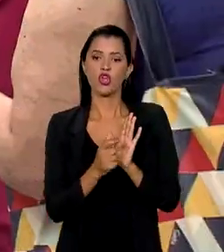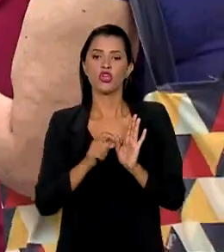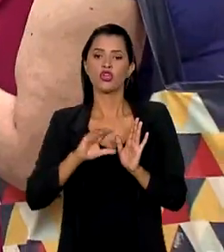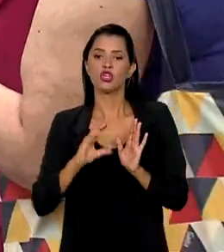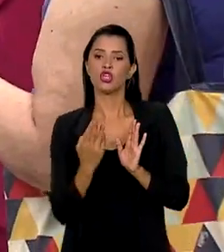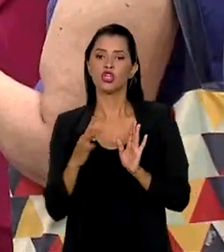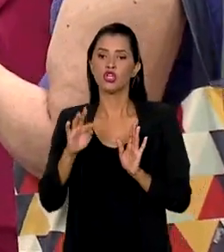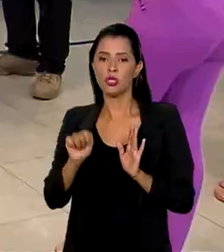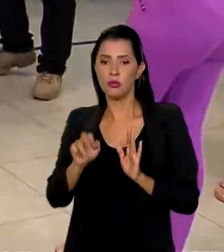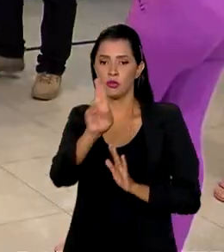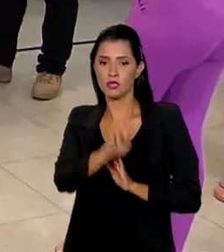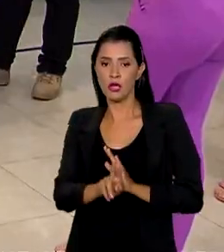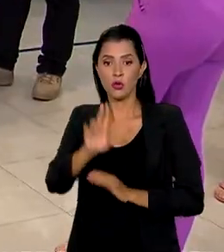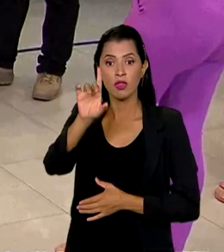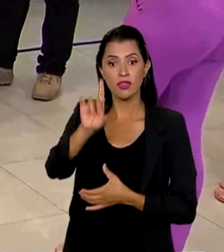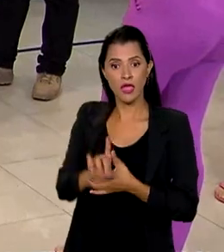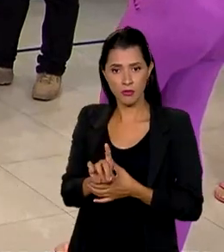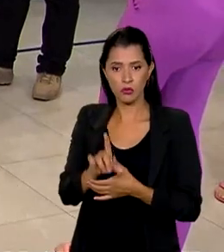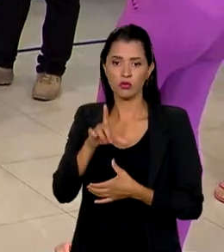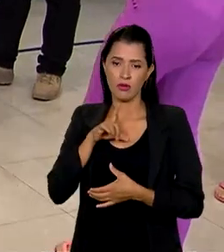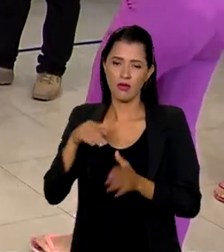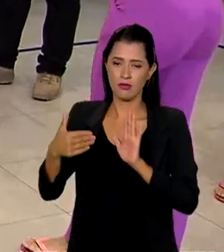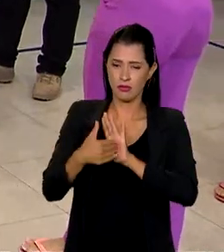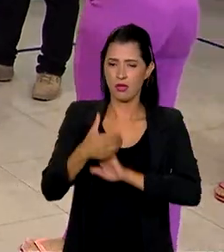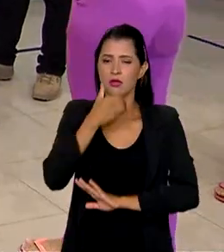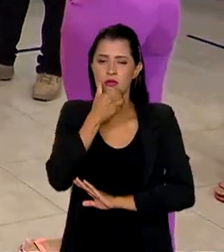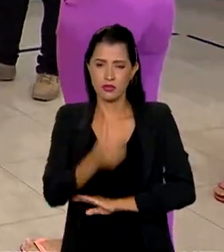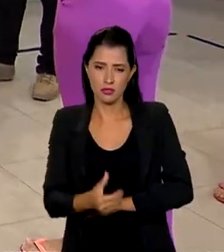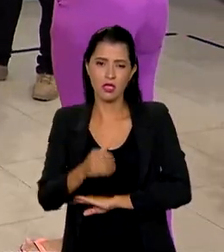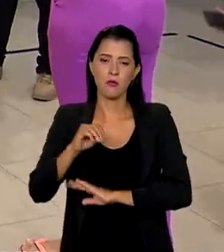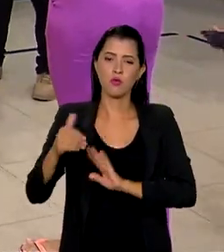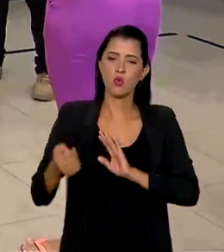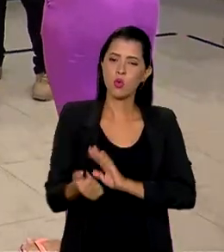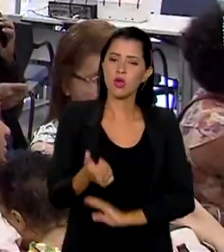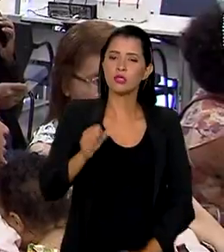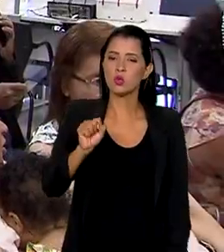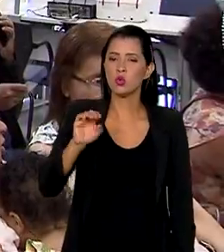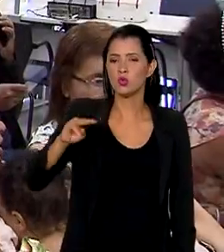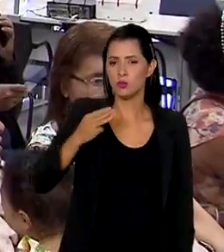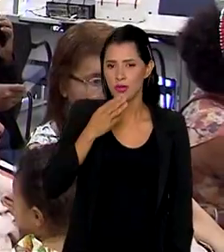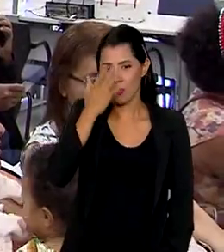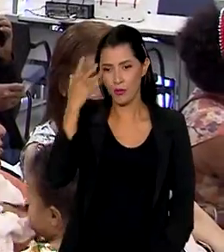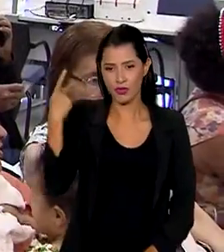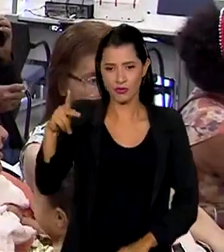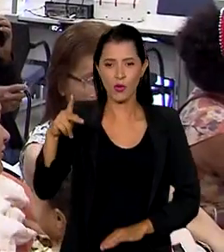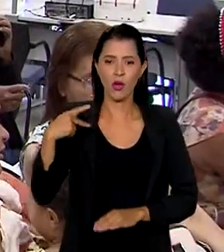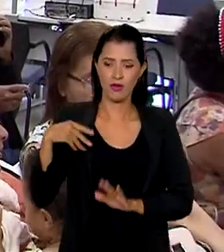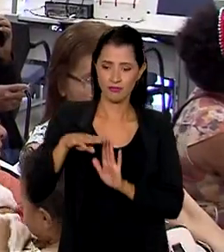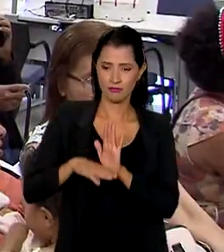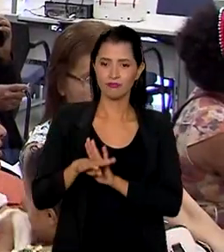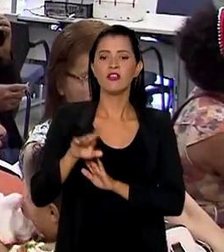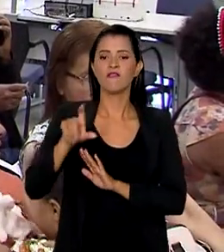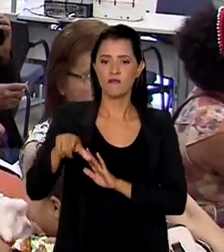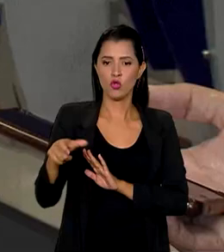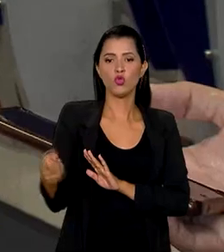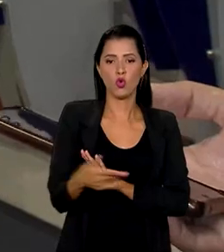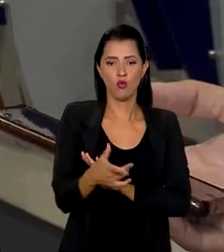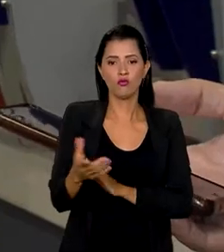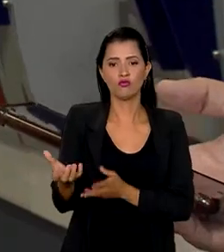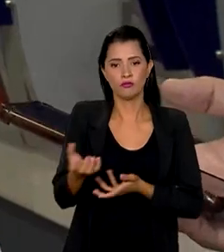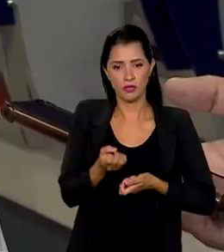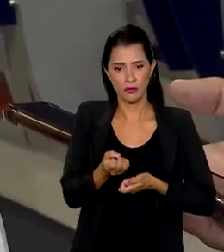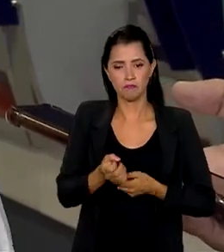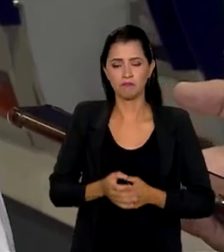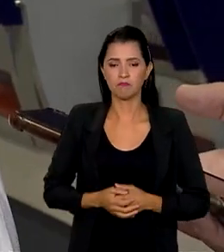na função débito. Até dezembro, quase 8 milhões de beneficiários do programa vão receber o novo cartão. Nós